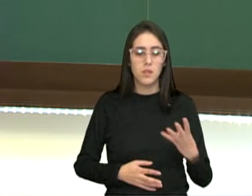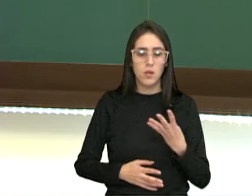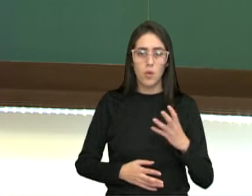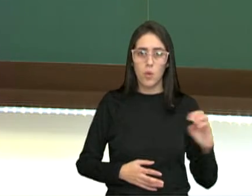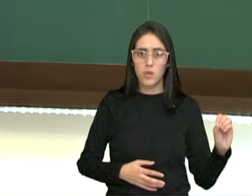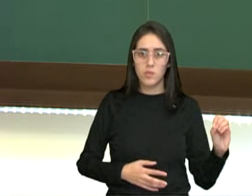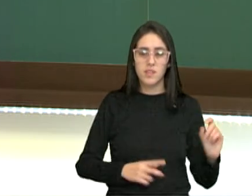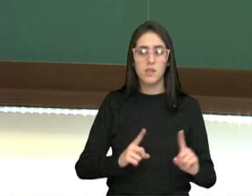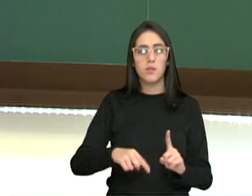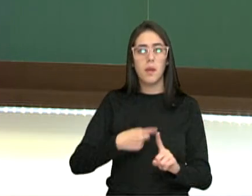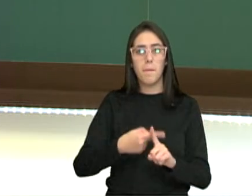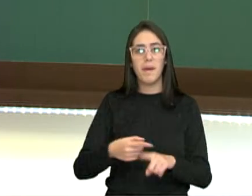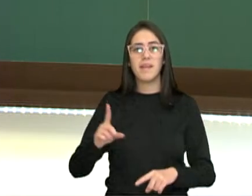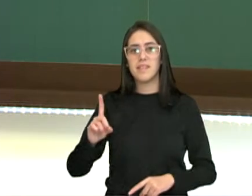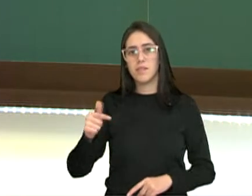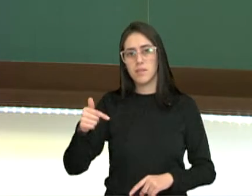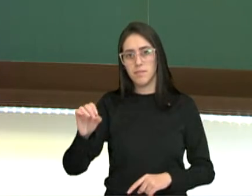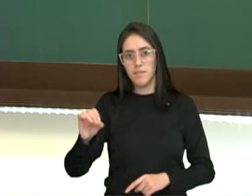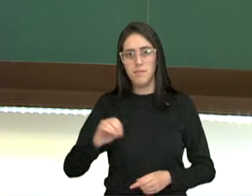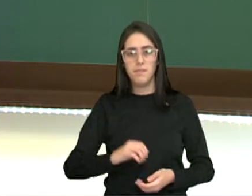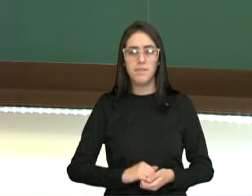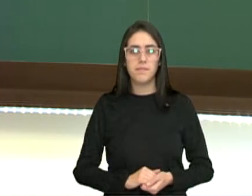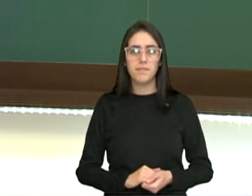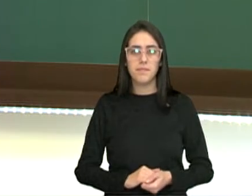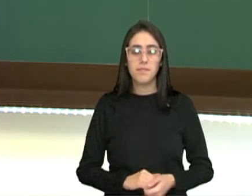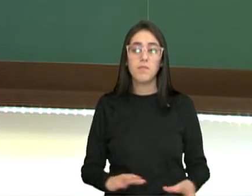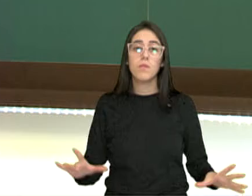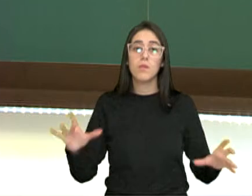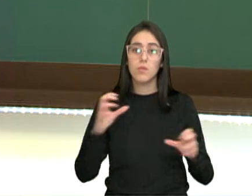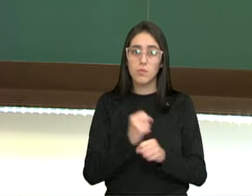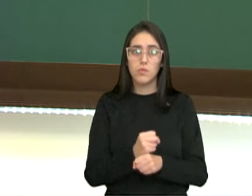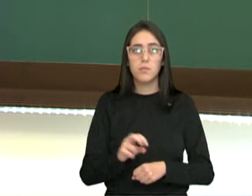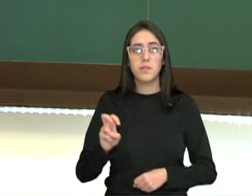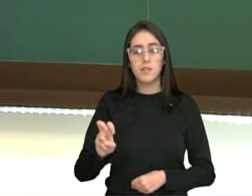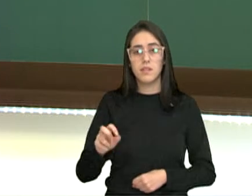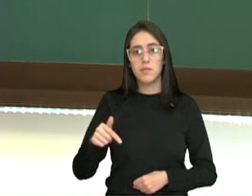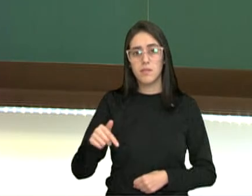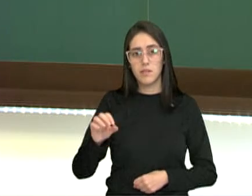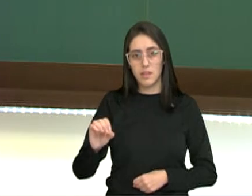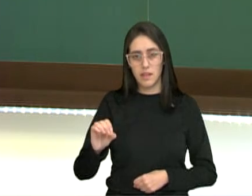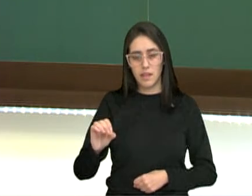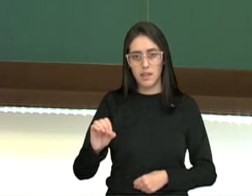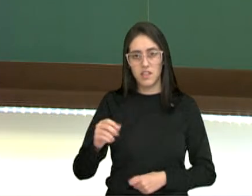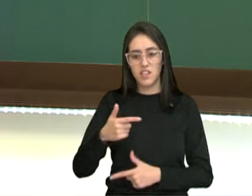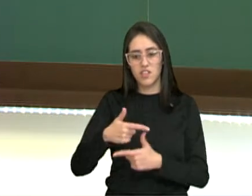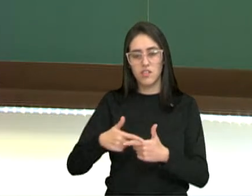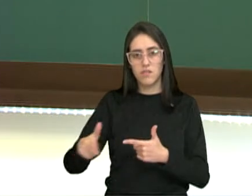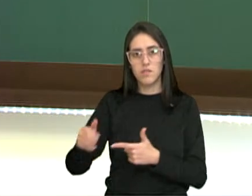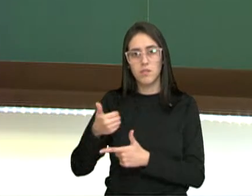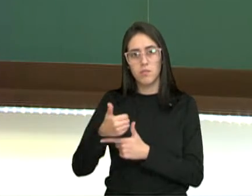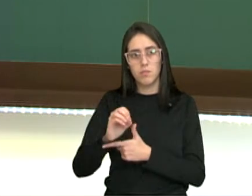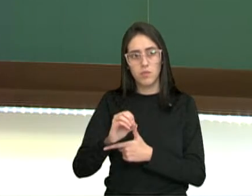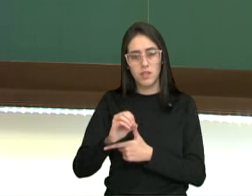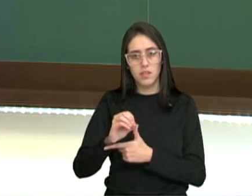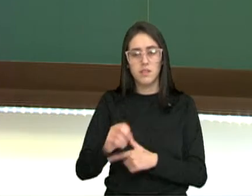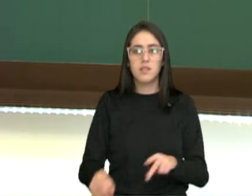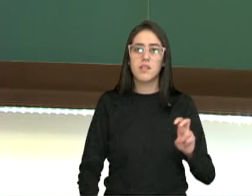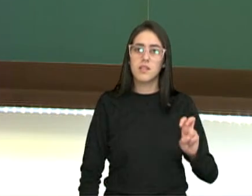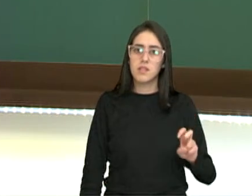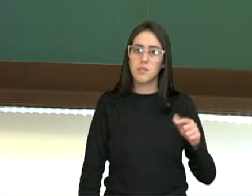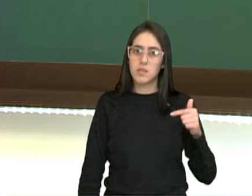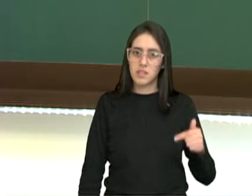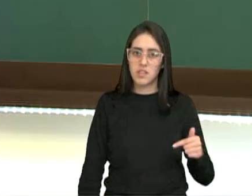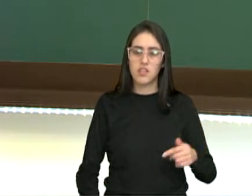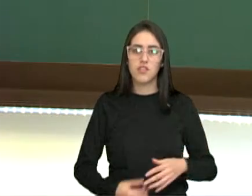85, 170. Soma vai dar 570, 570 divide por 10,